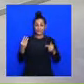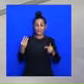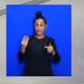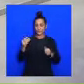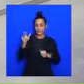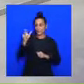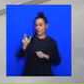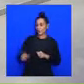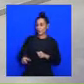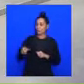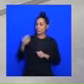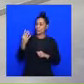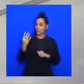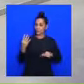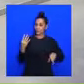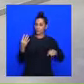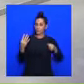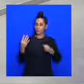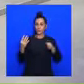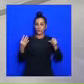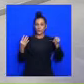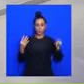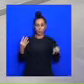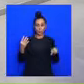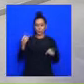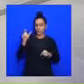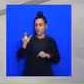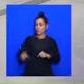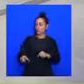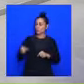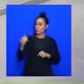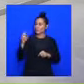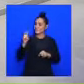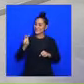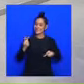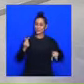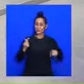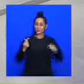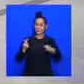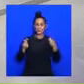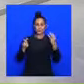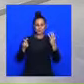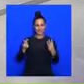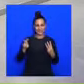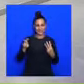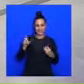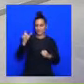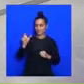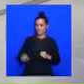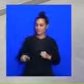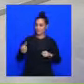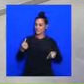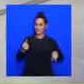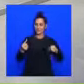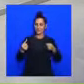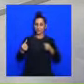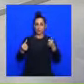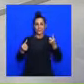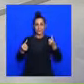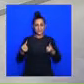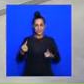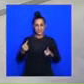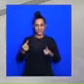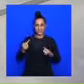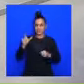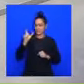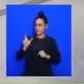7. Coluna 4, 9. Coluna 5, 3. Coluna 6, número